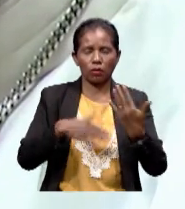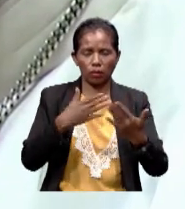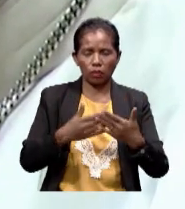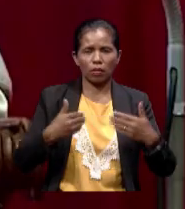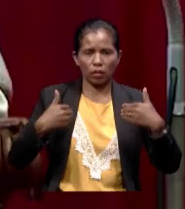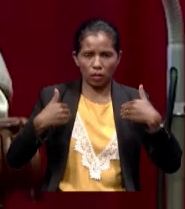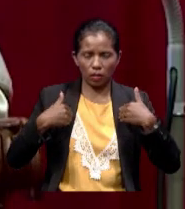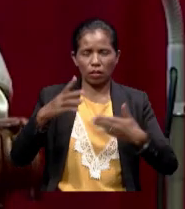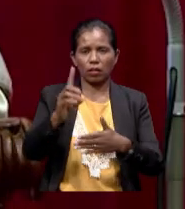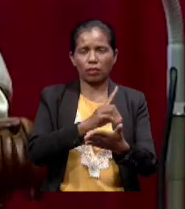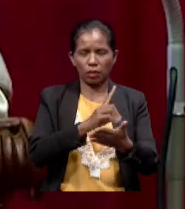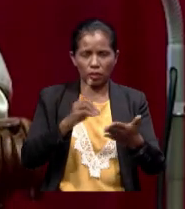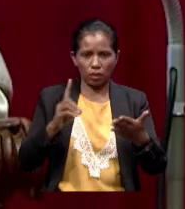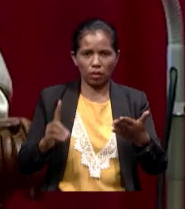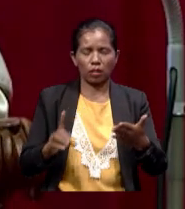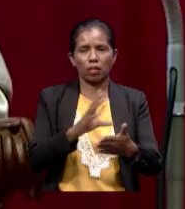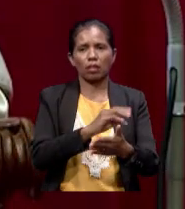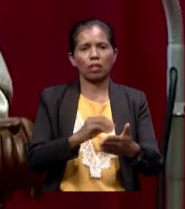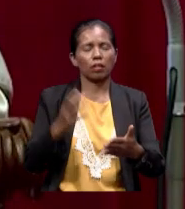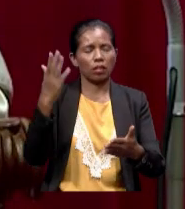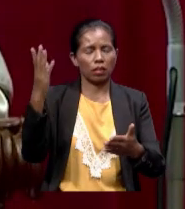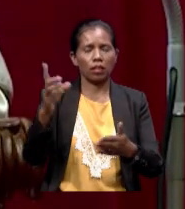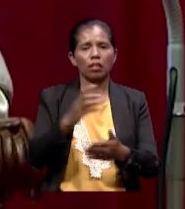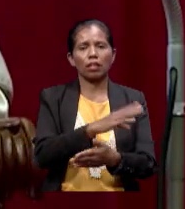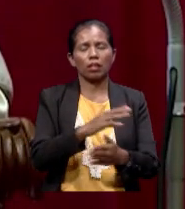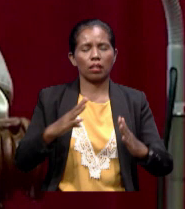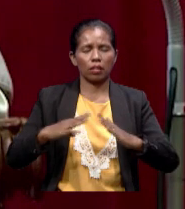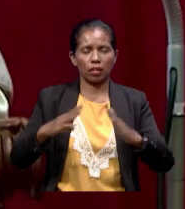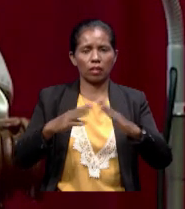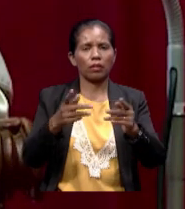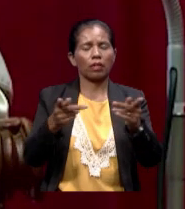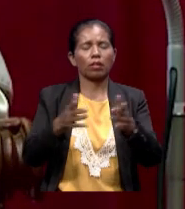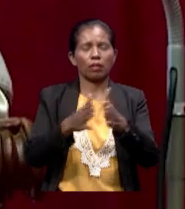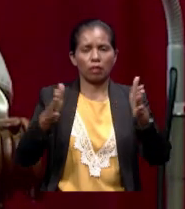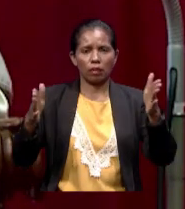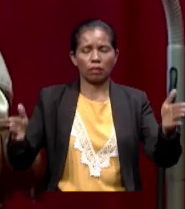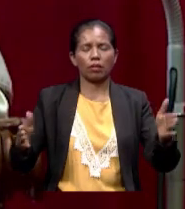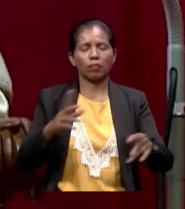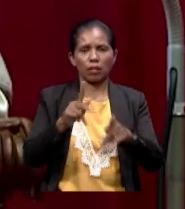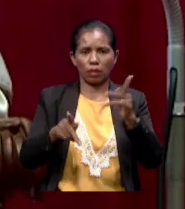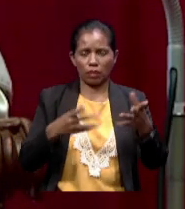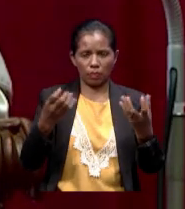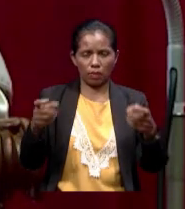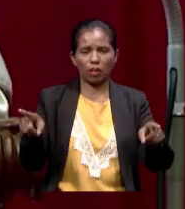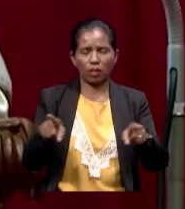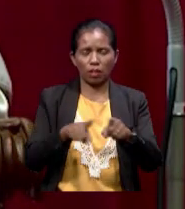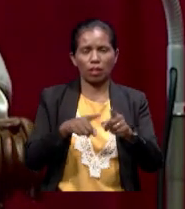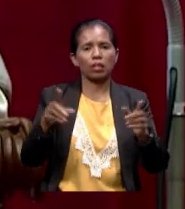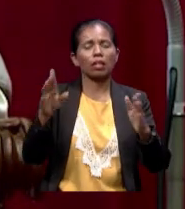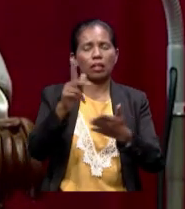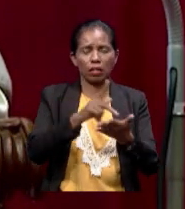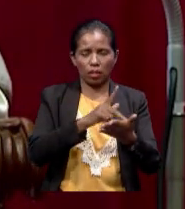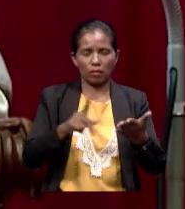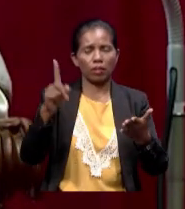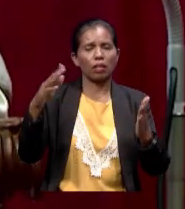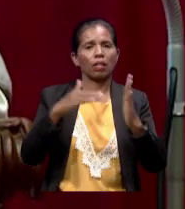hamosu destruição indiscriminada iha cidade ou are luang nebe afeta ba habitante ne hanesan crime ida